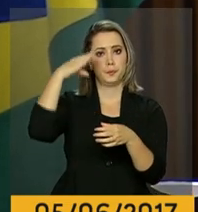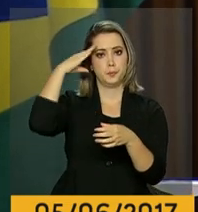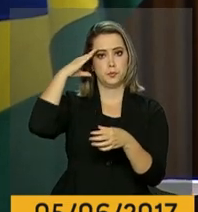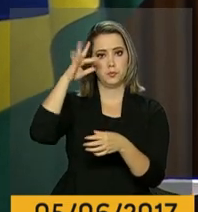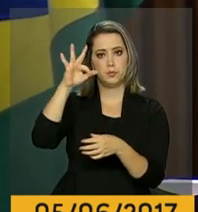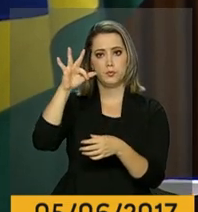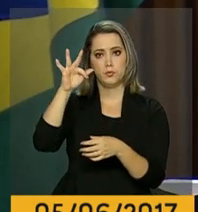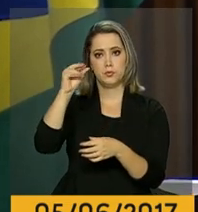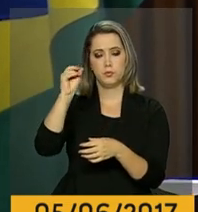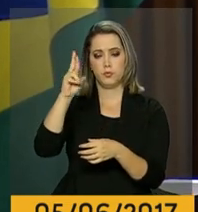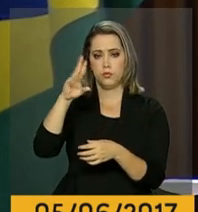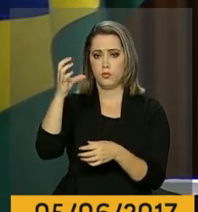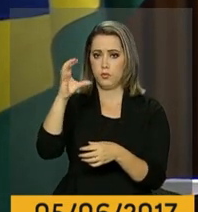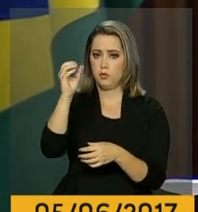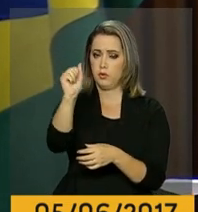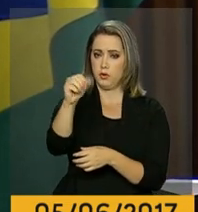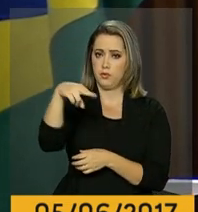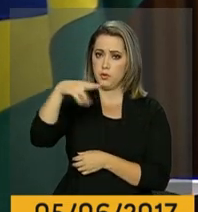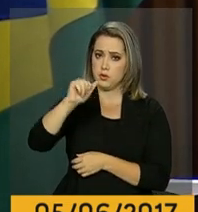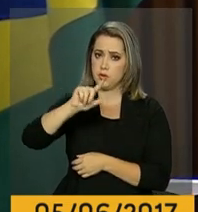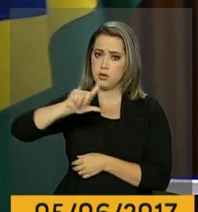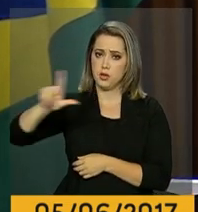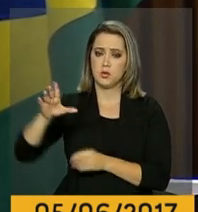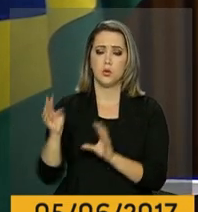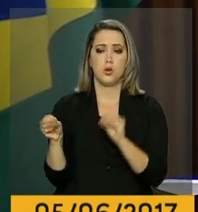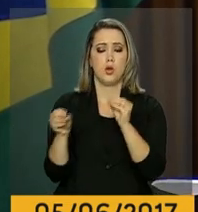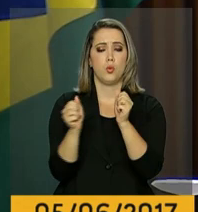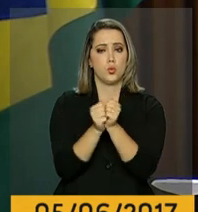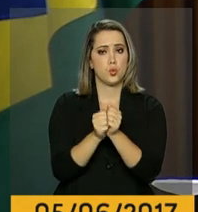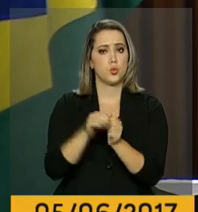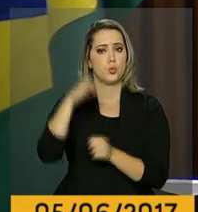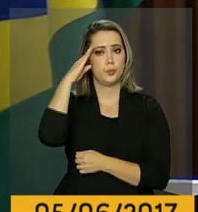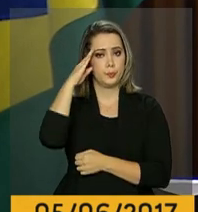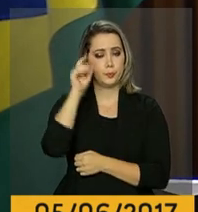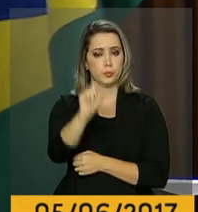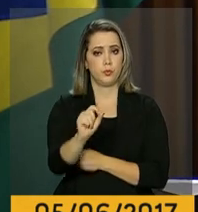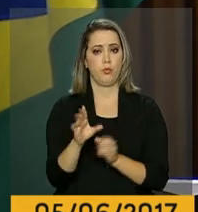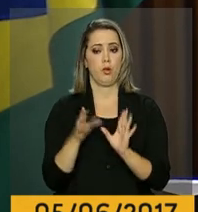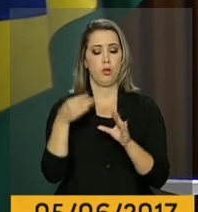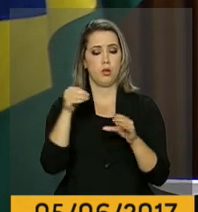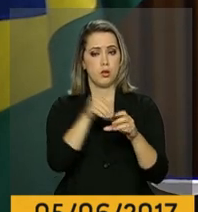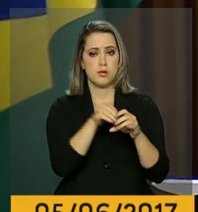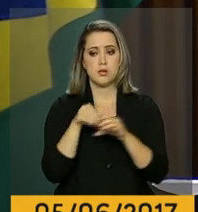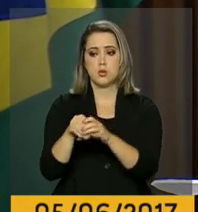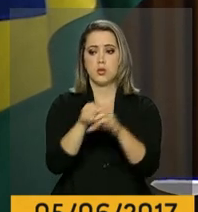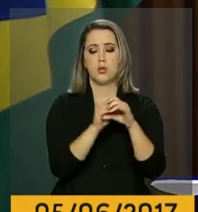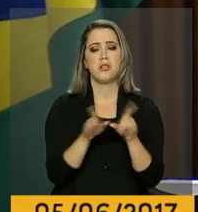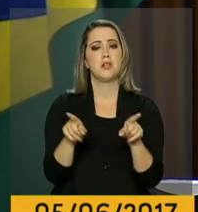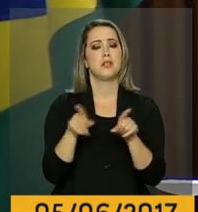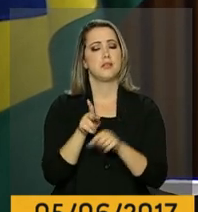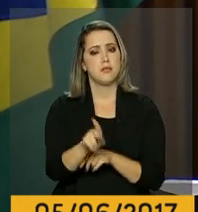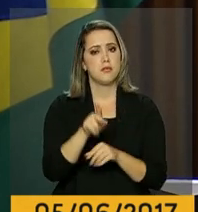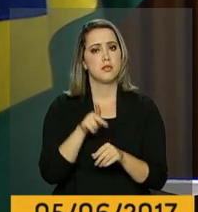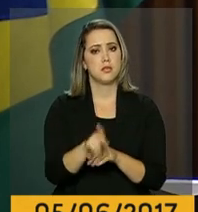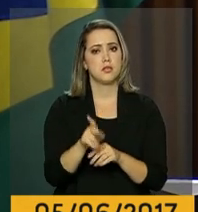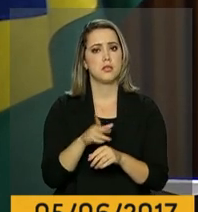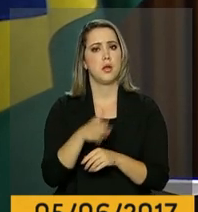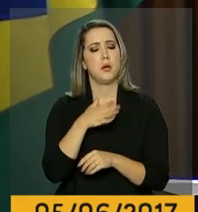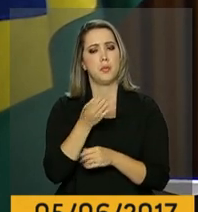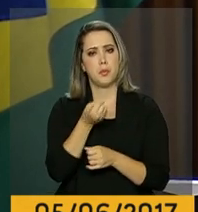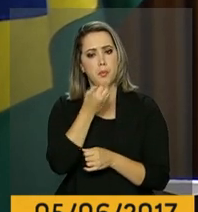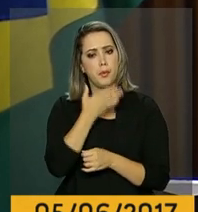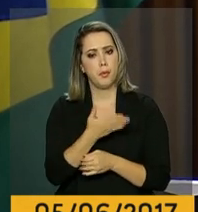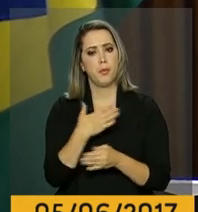forças armadas a serviço da segurança nessas localidades e sempre recebendo muito aplauso não só dos